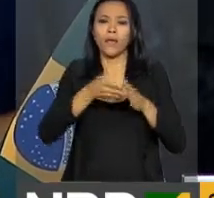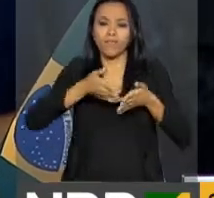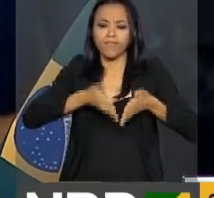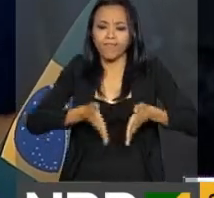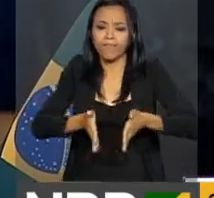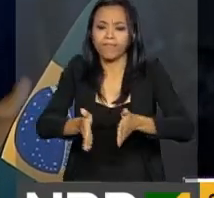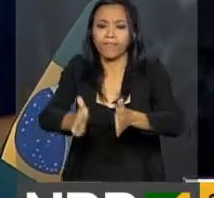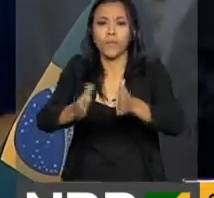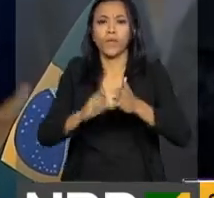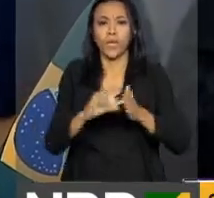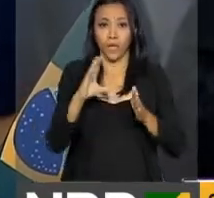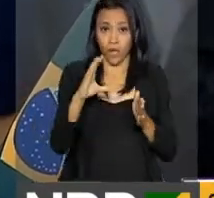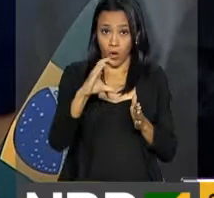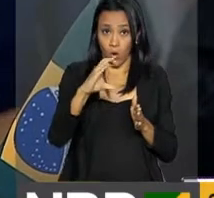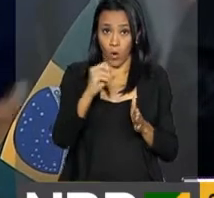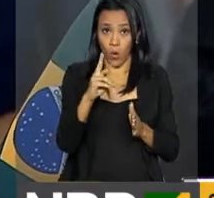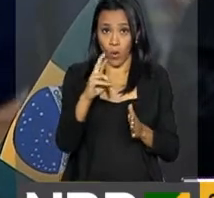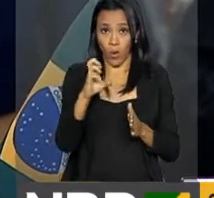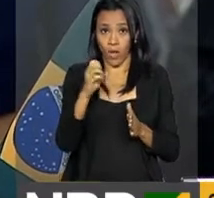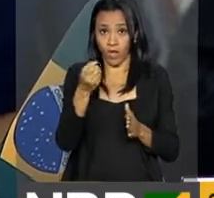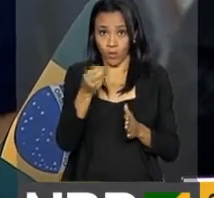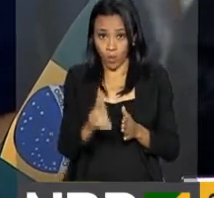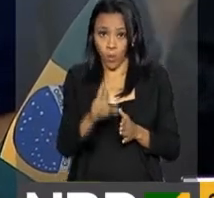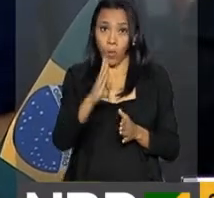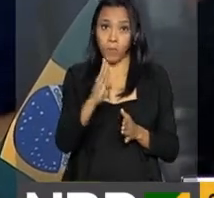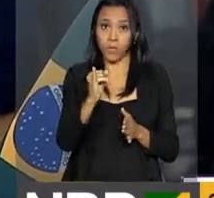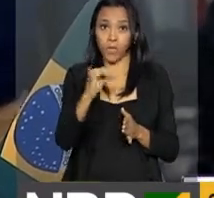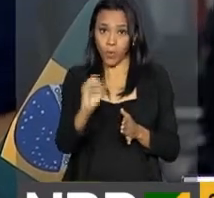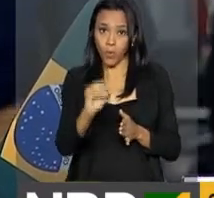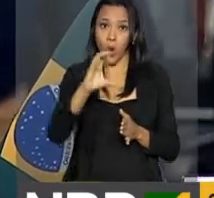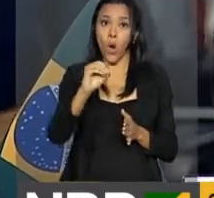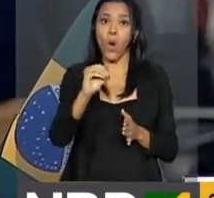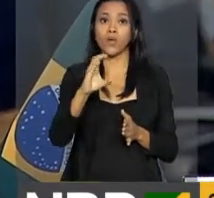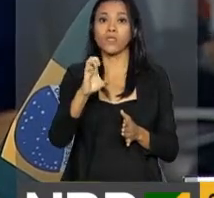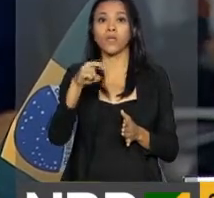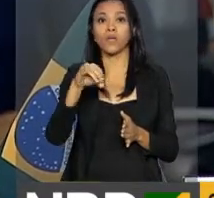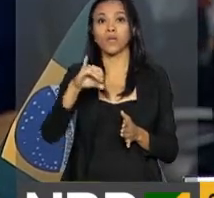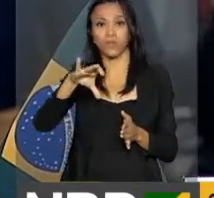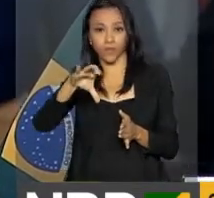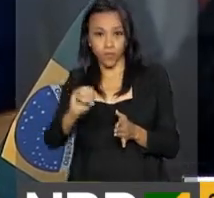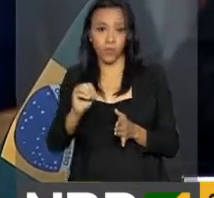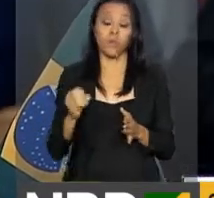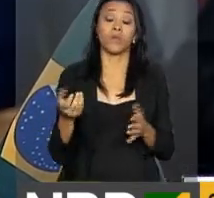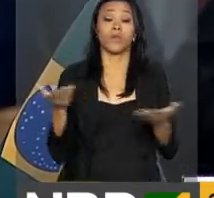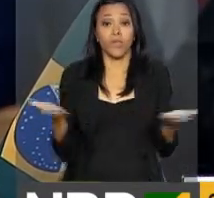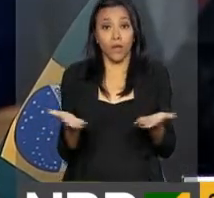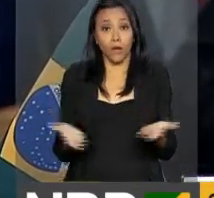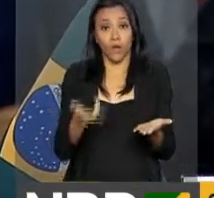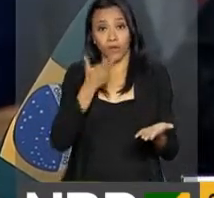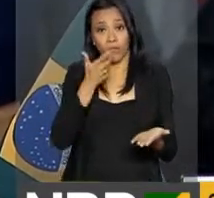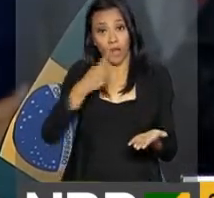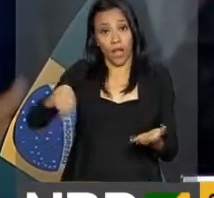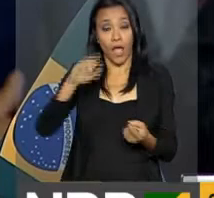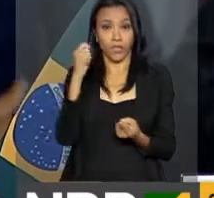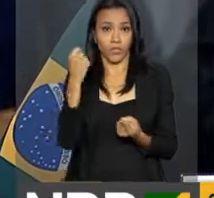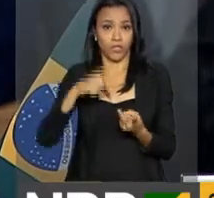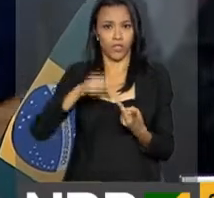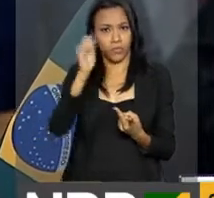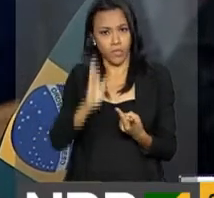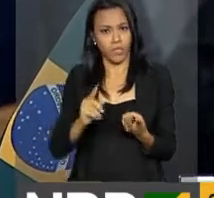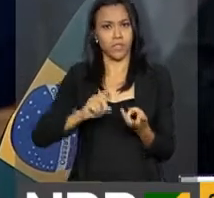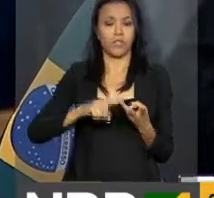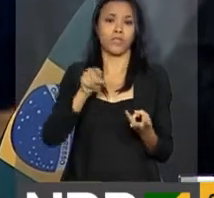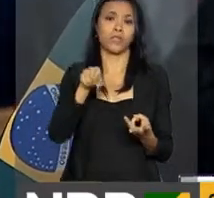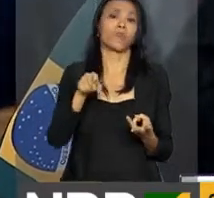esta última declaração, eu peço licença para reiterar a firme disposição de Argentina, Brasil,